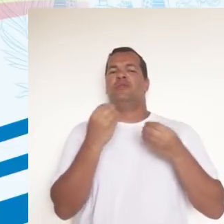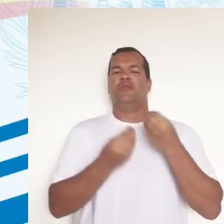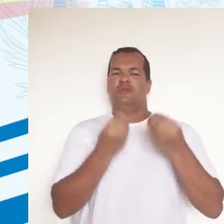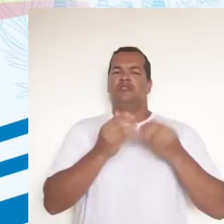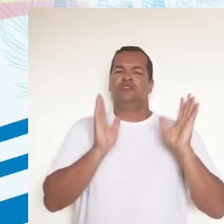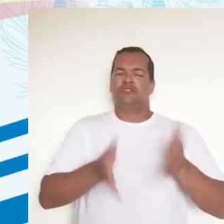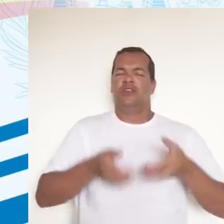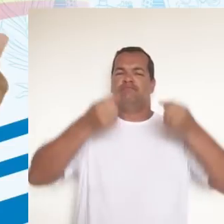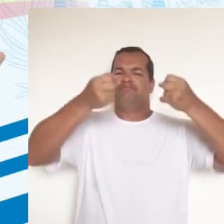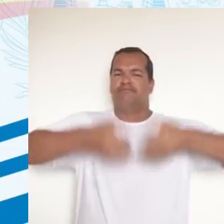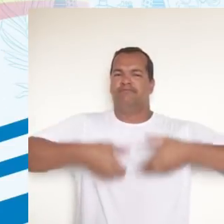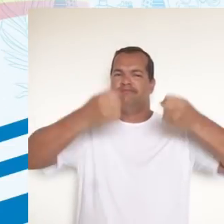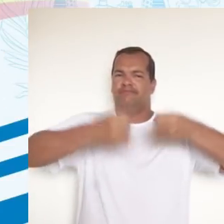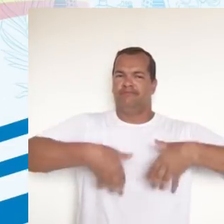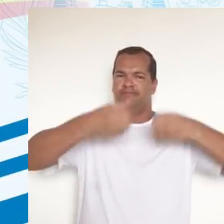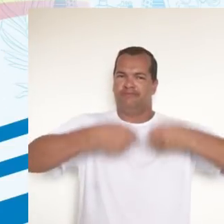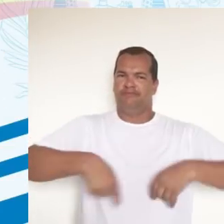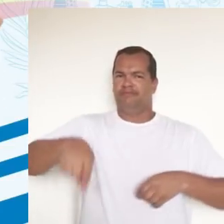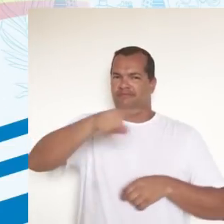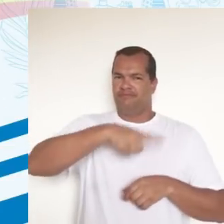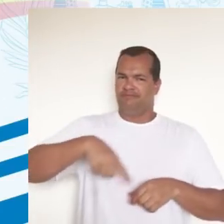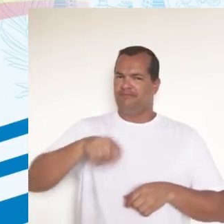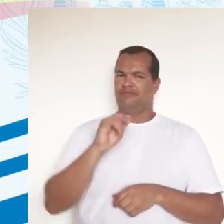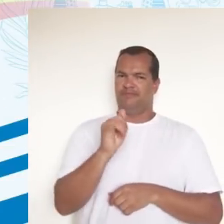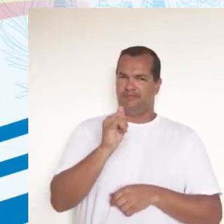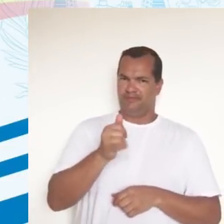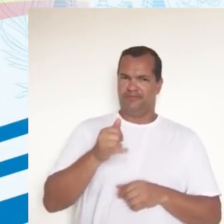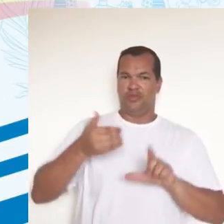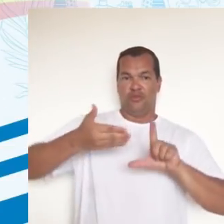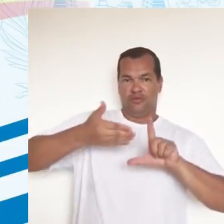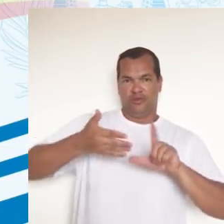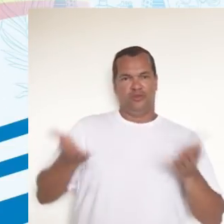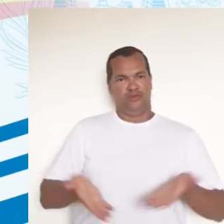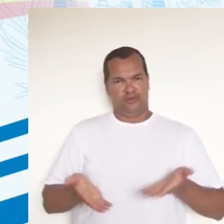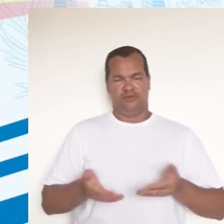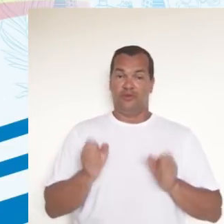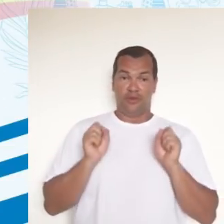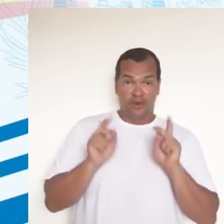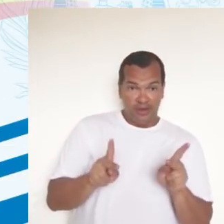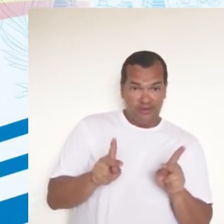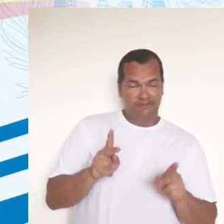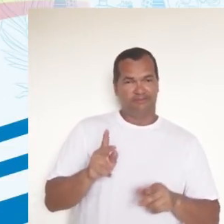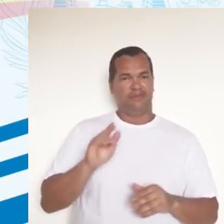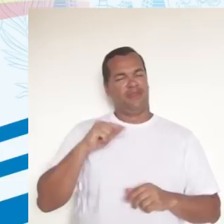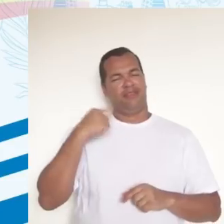assim como nós acabamos de conversar com você no vídeo de hoje.